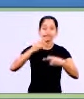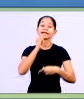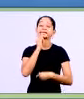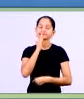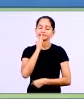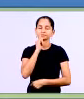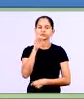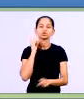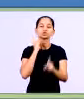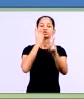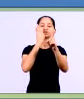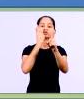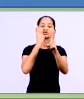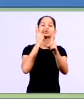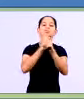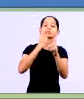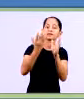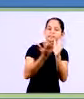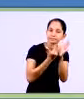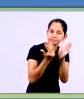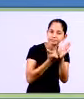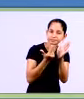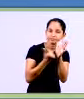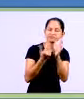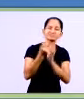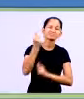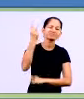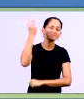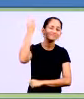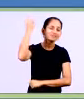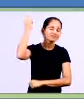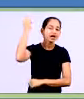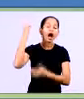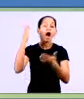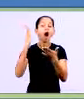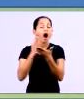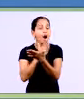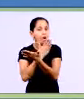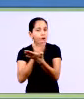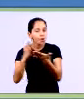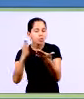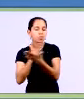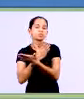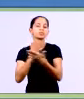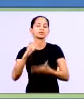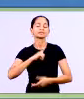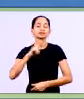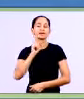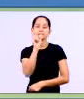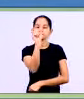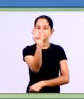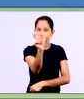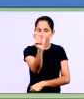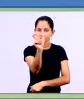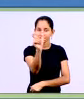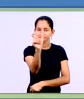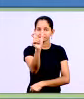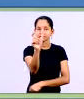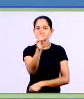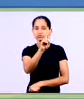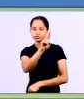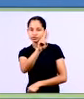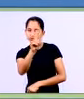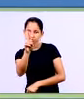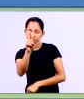vocês encontrarem aí nas bibliotecas de vocês, pode ser que em algumas vocês vão encontrar a palavra secas